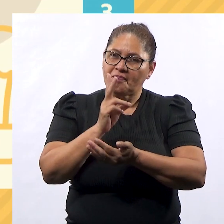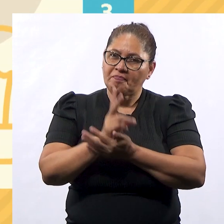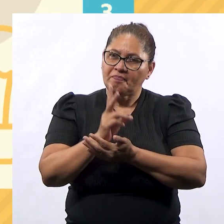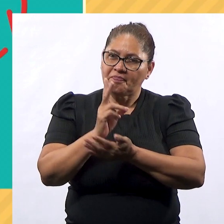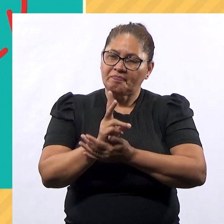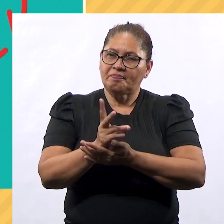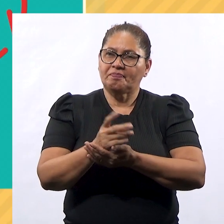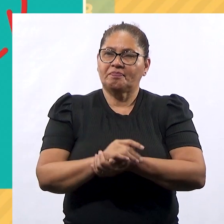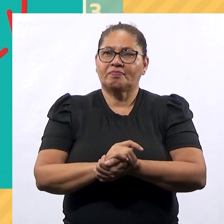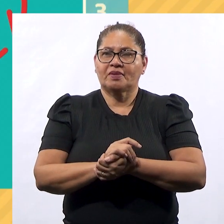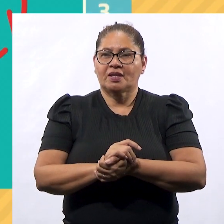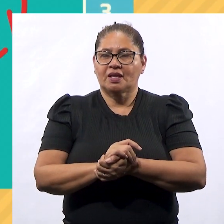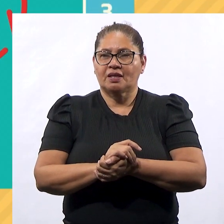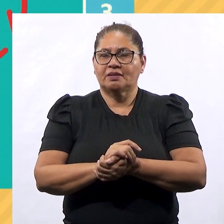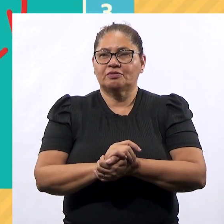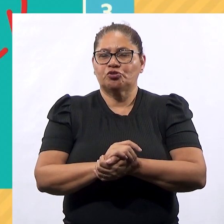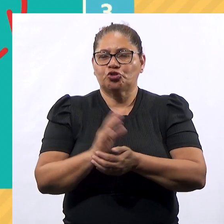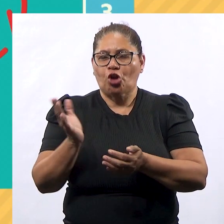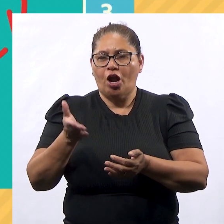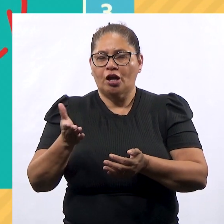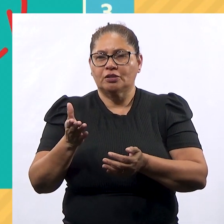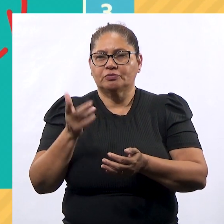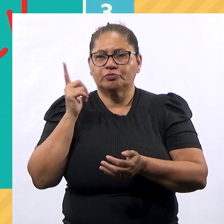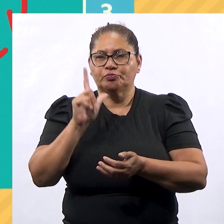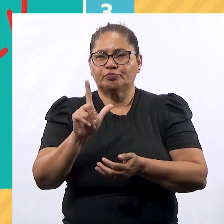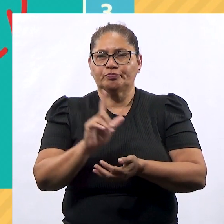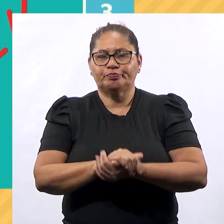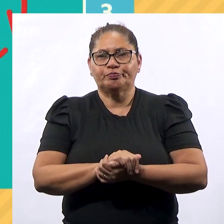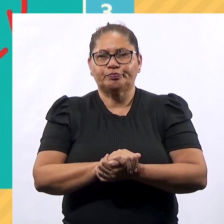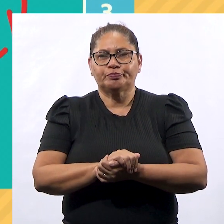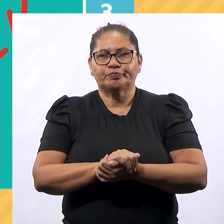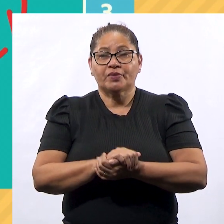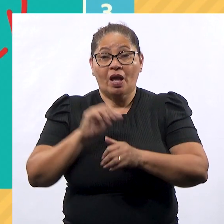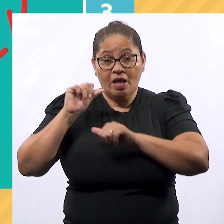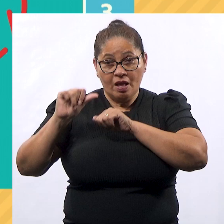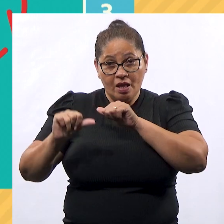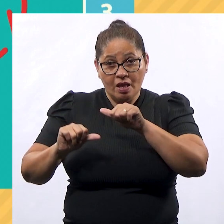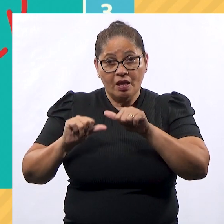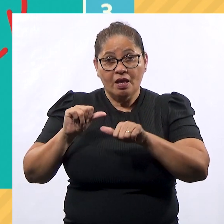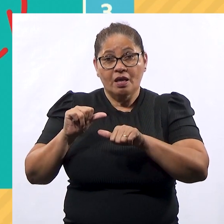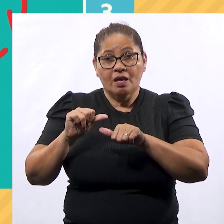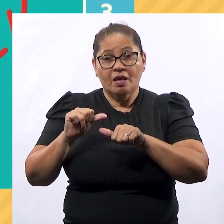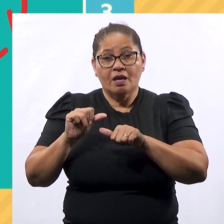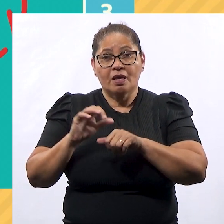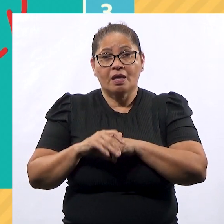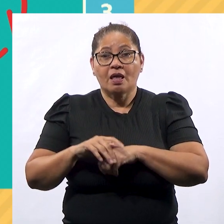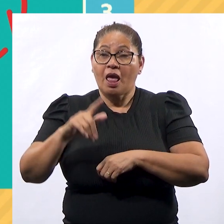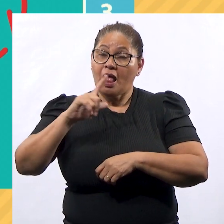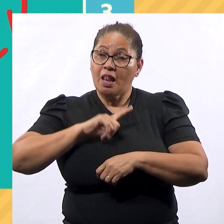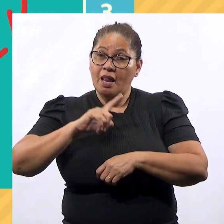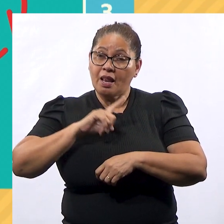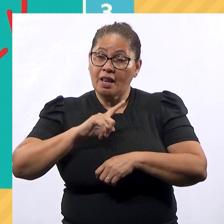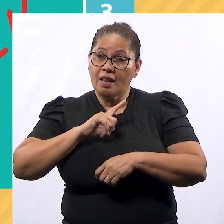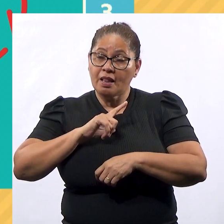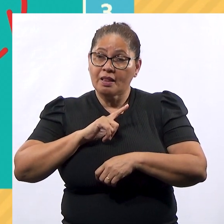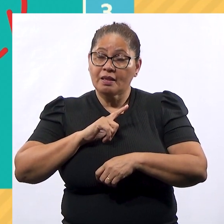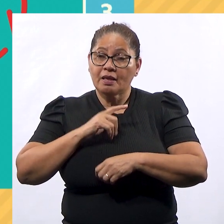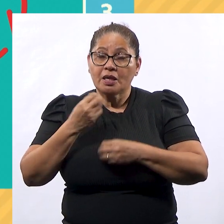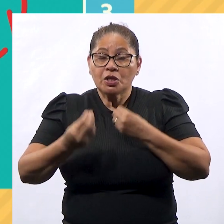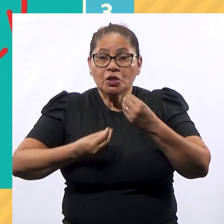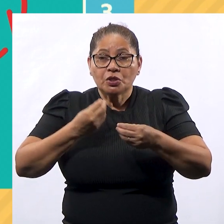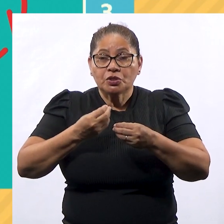seguir reto toda a vida, que é logo ali. A avaliação, ela tem